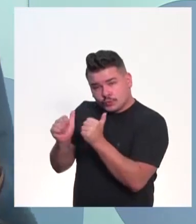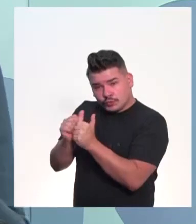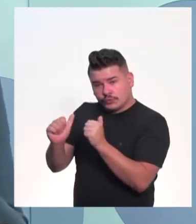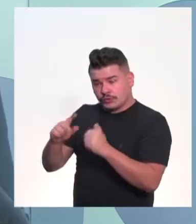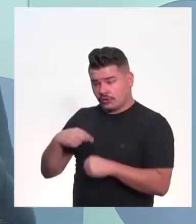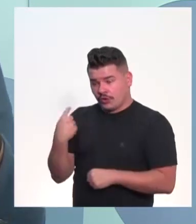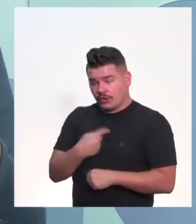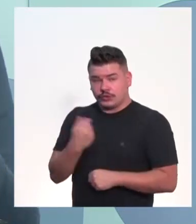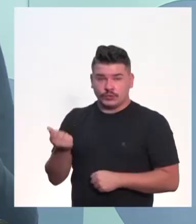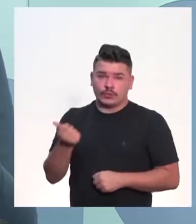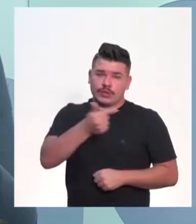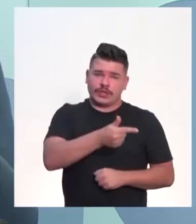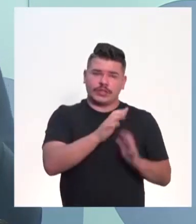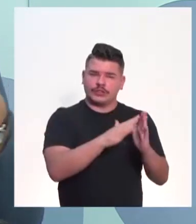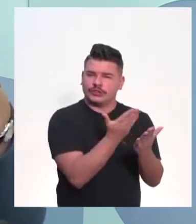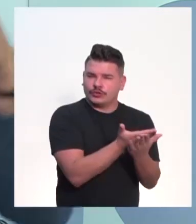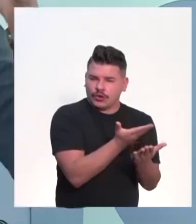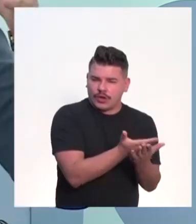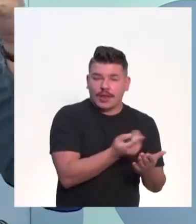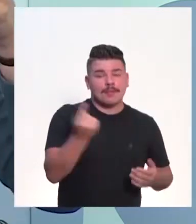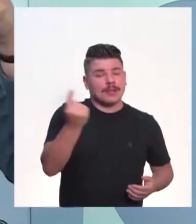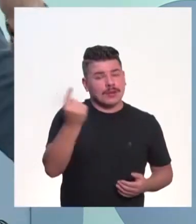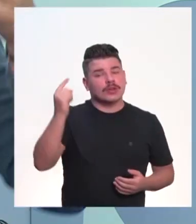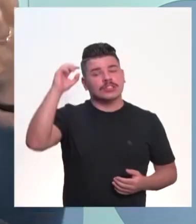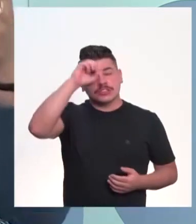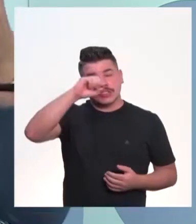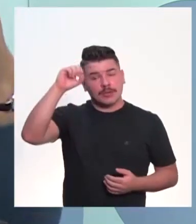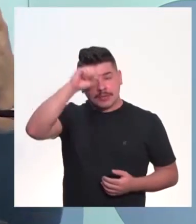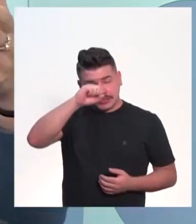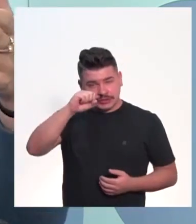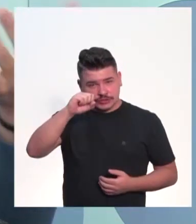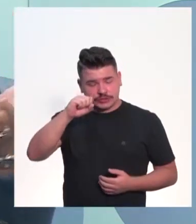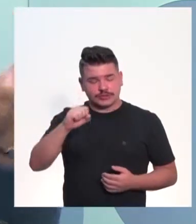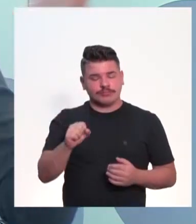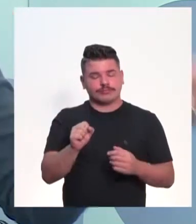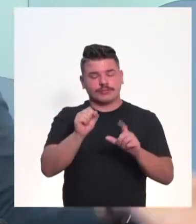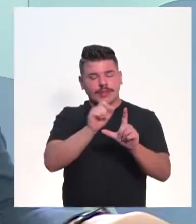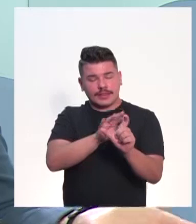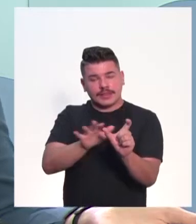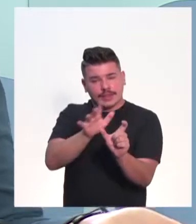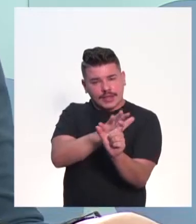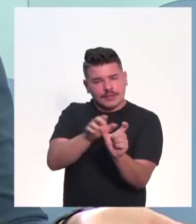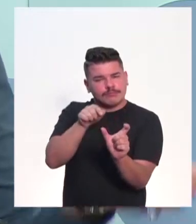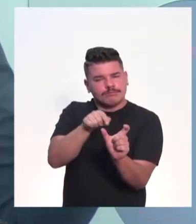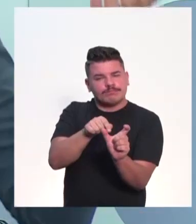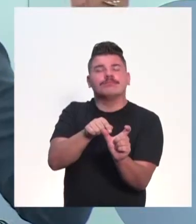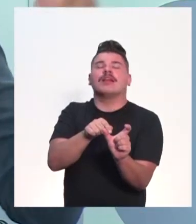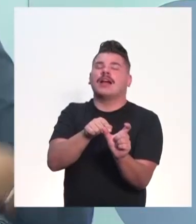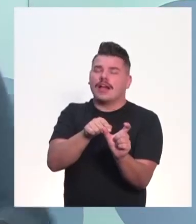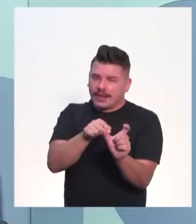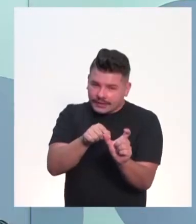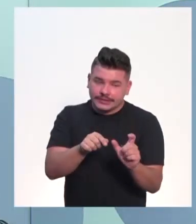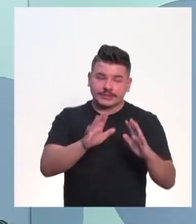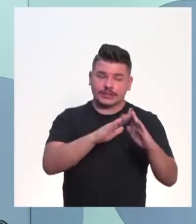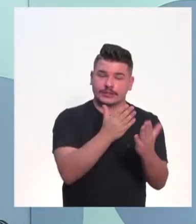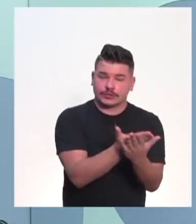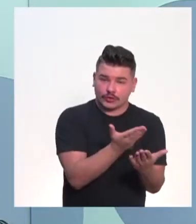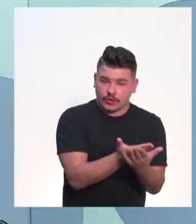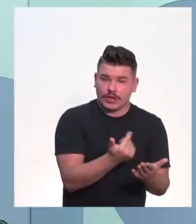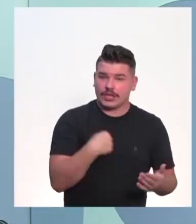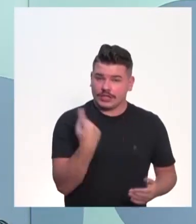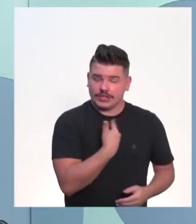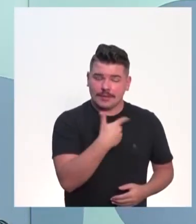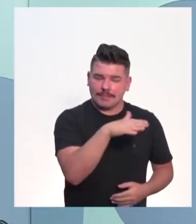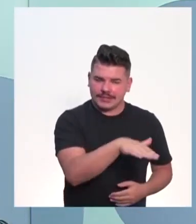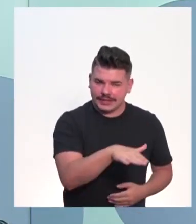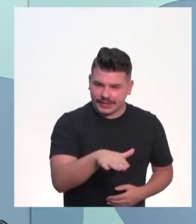gente aprende pela primeira vez a estudar como esse termo na escola, desde pequenininho. Só que quando a gente vai ver, a